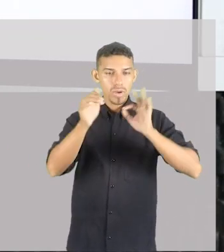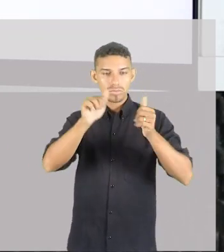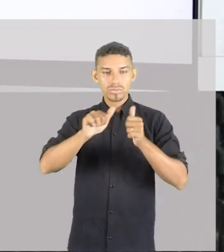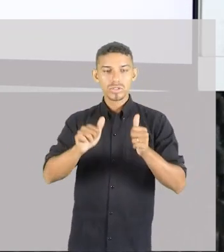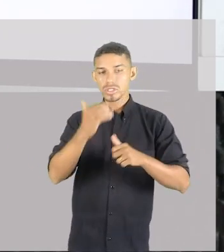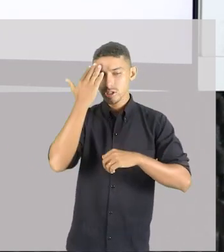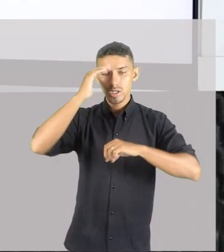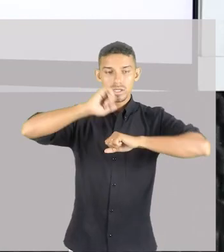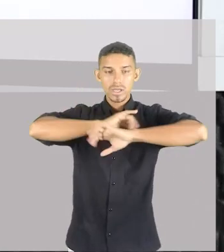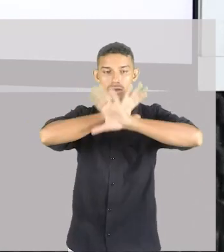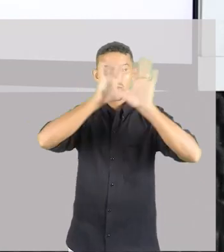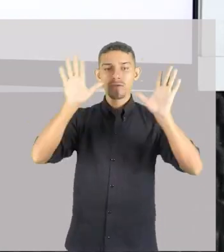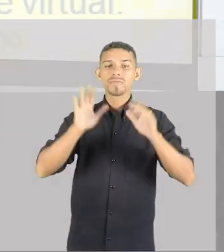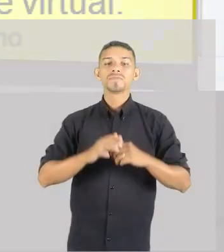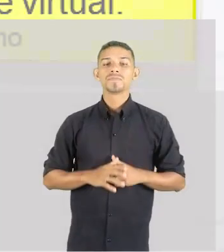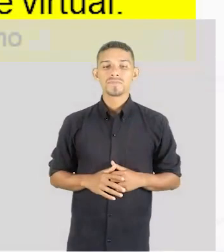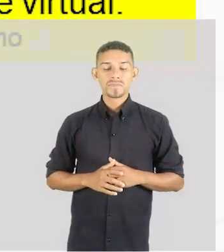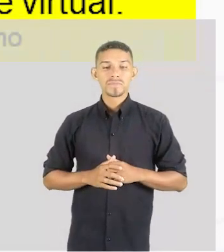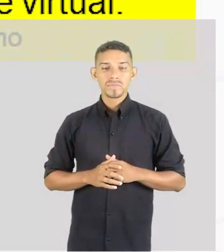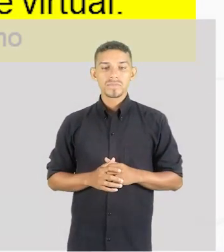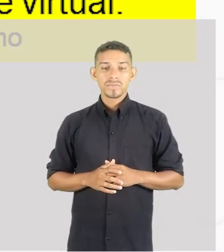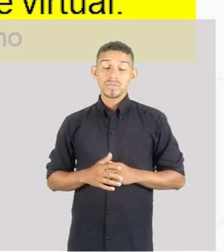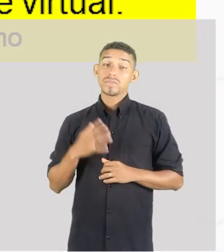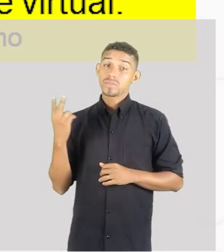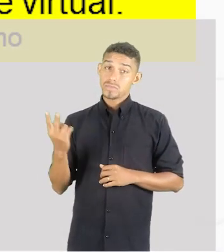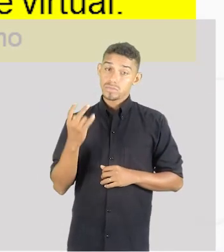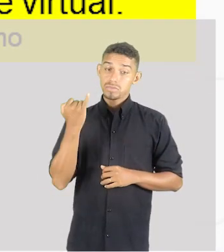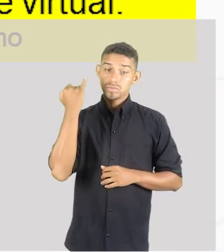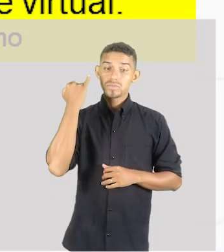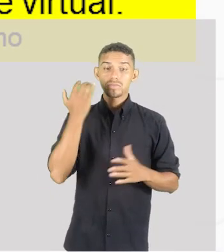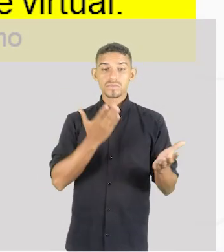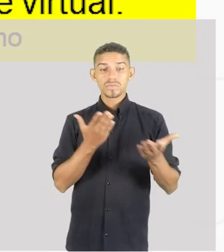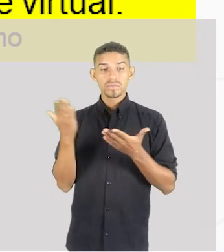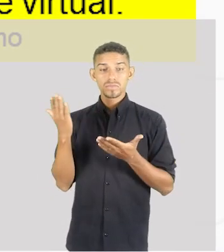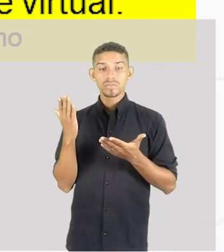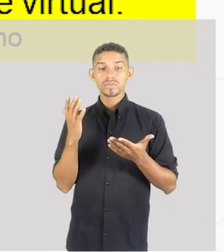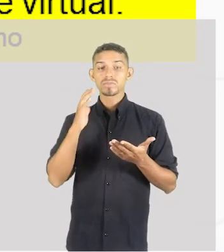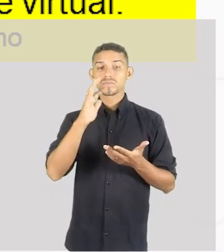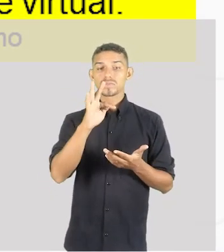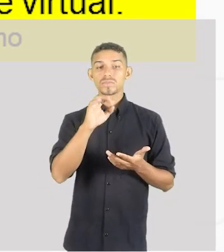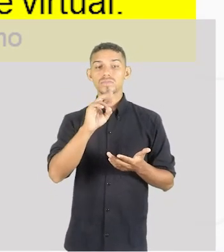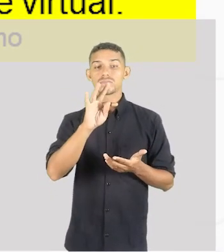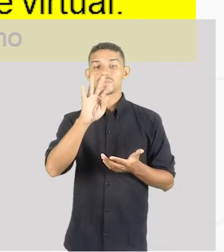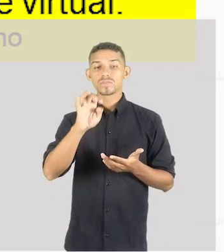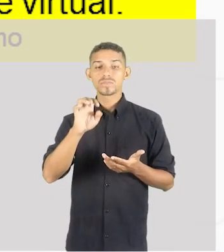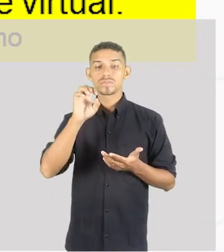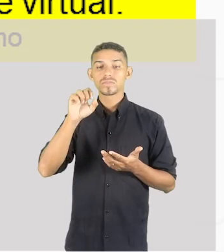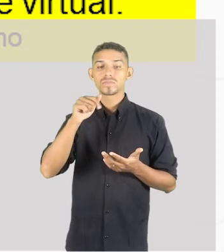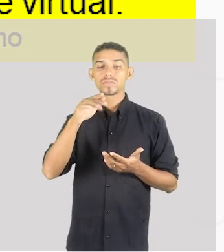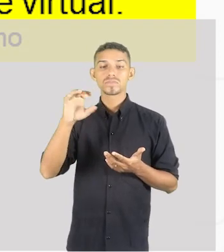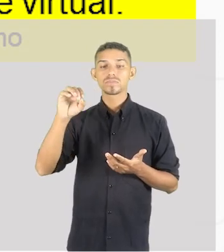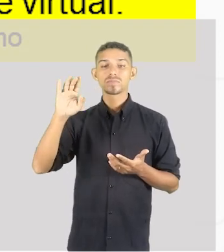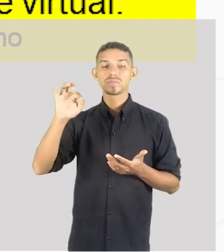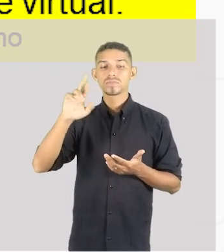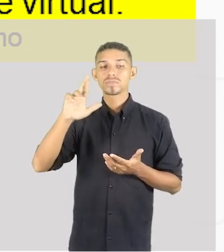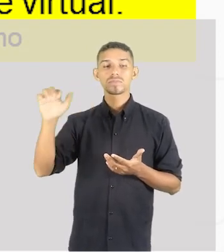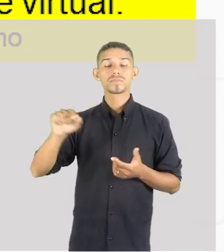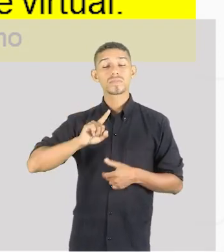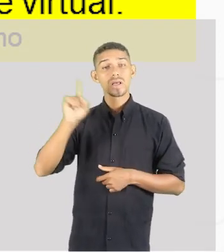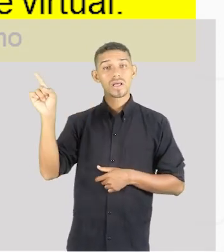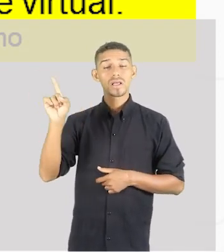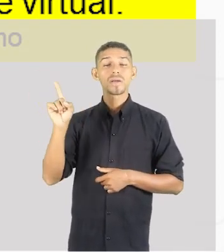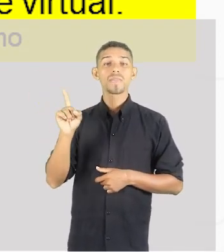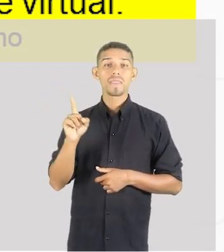você entender como funciona. Um local que vale a pena visitar também é o Forte Santo Antônio da Barra. Onde fica, professor?